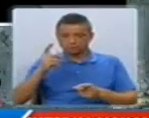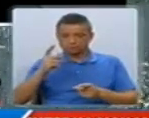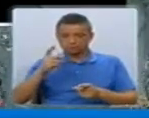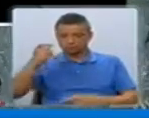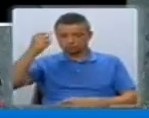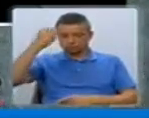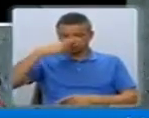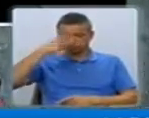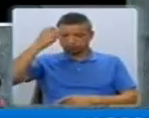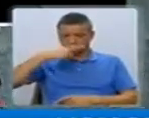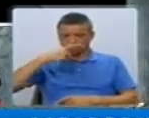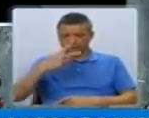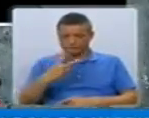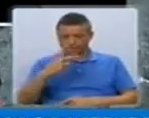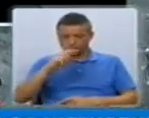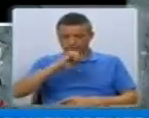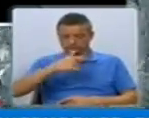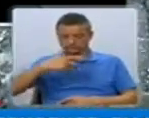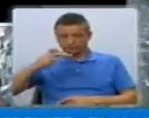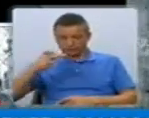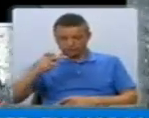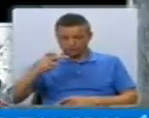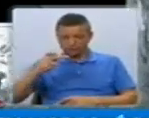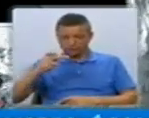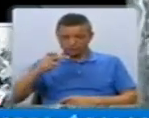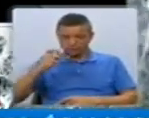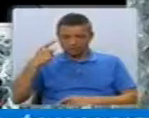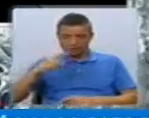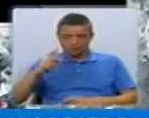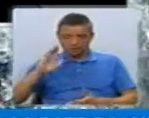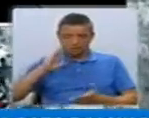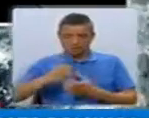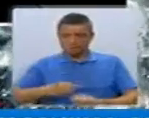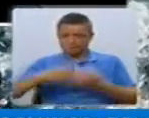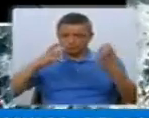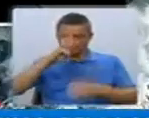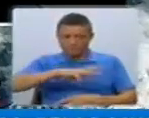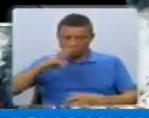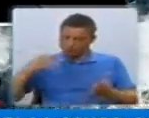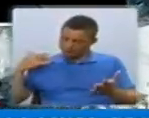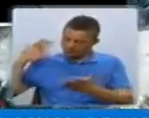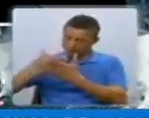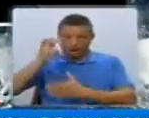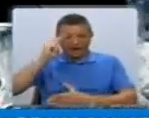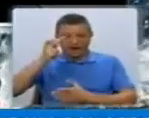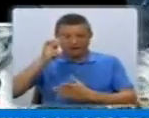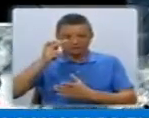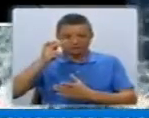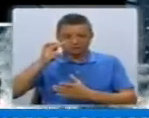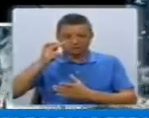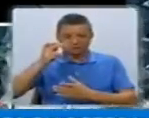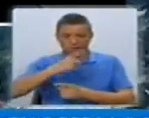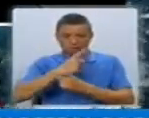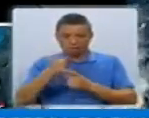história precisamente de Vesta. É que, segundo nos conta a história de Vesta, há muitos milhões de anos, ele terá sofrido um duplo